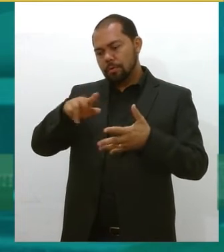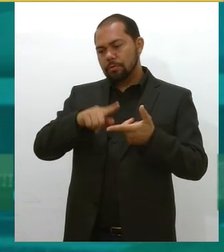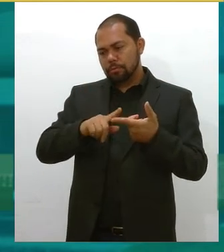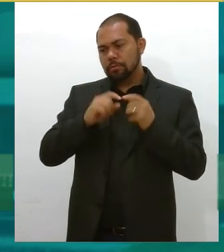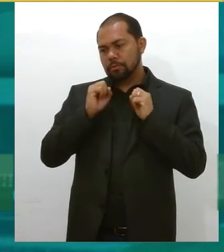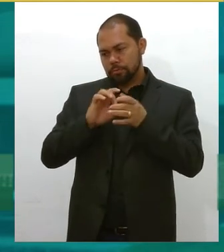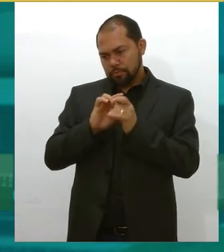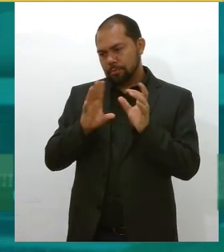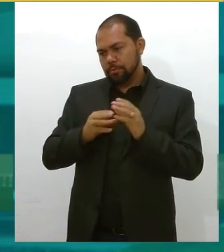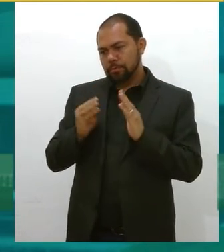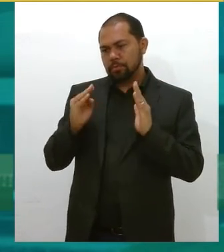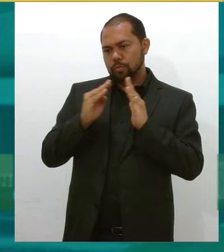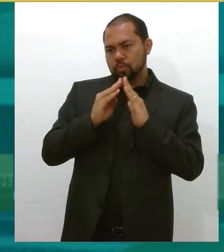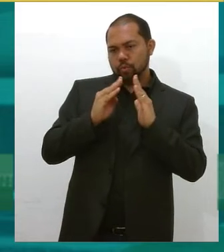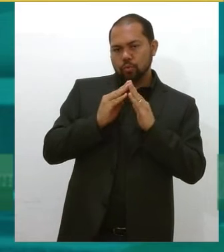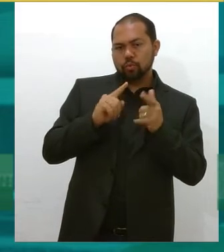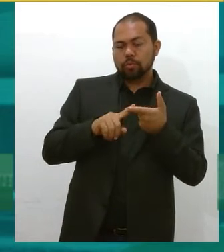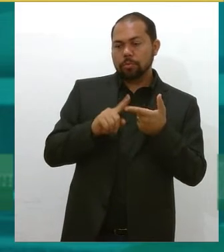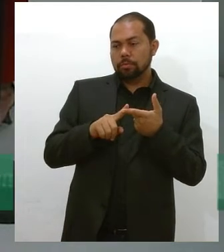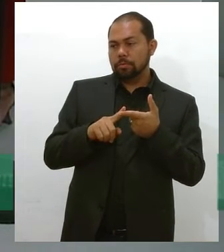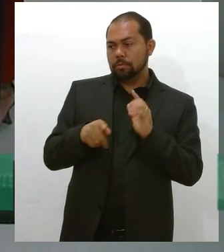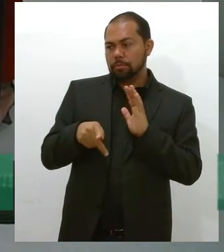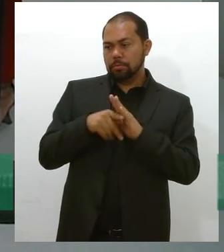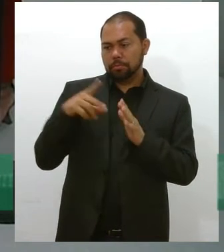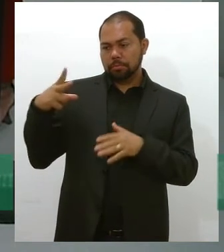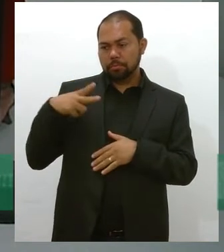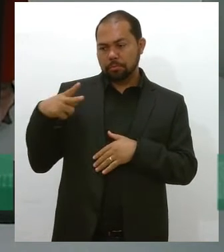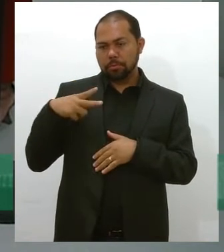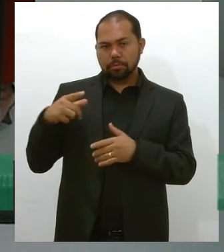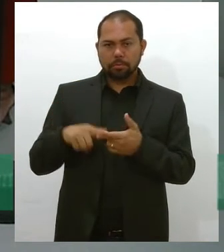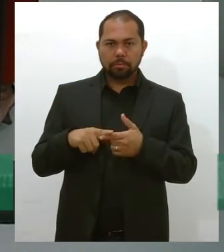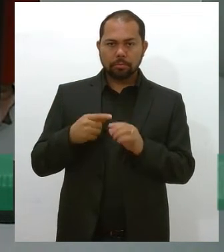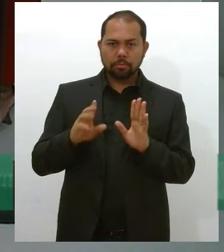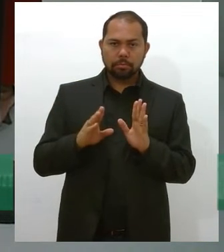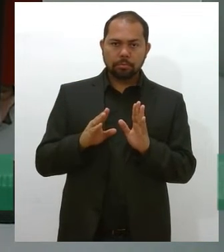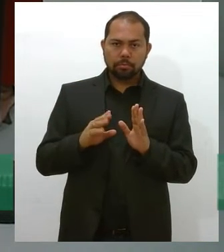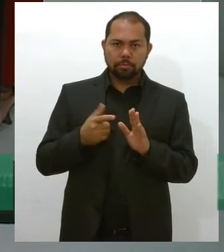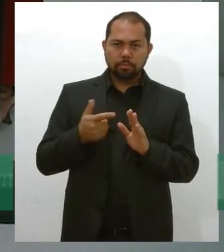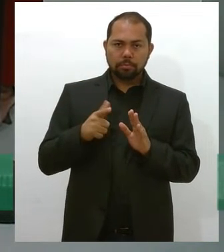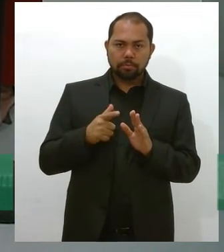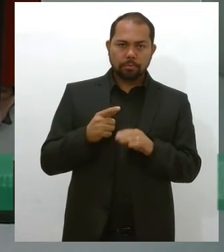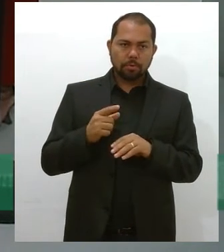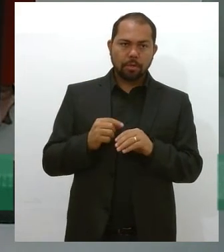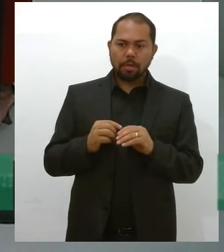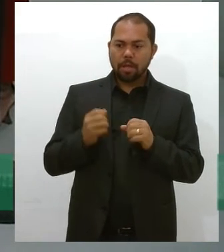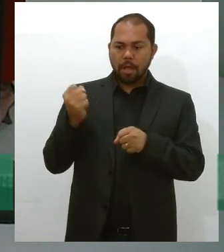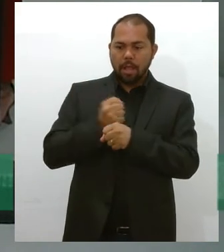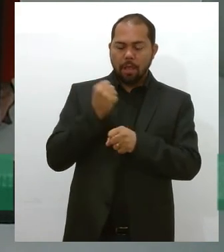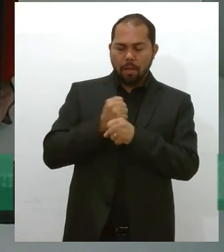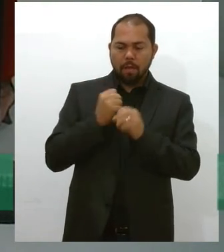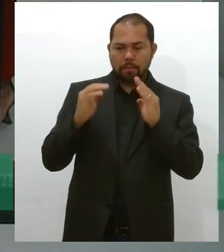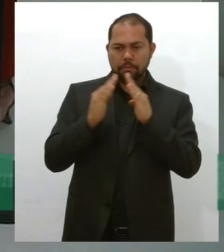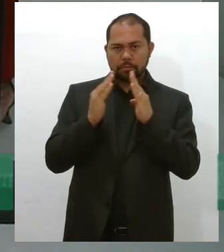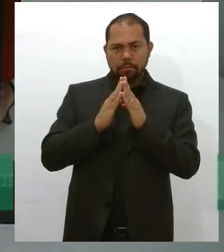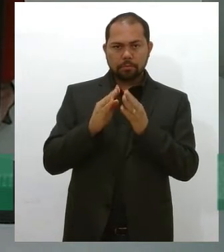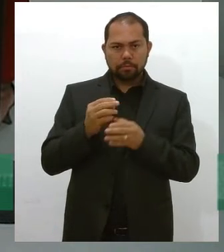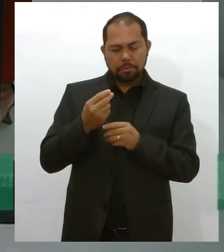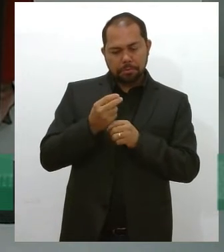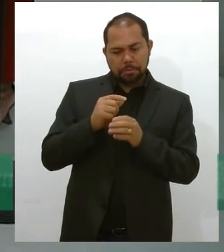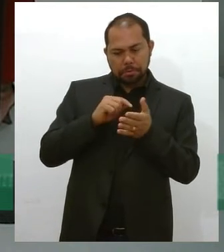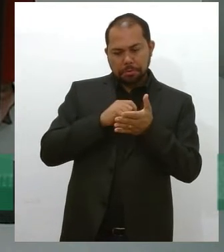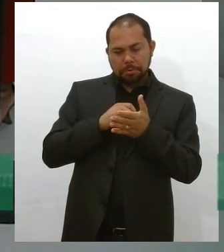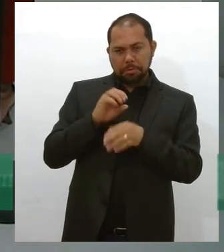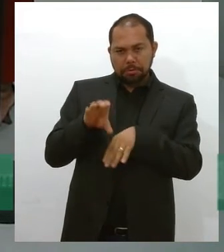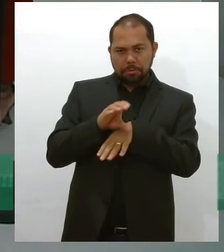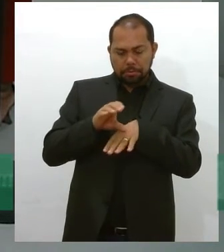para isso destinadas sem forma algum exterior do templo. Isso é como está escrito lá, né, na questão da